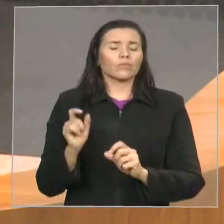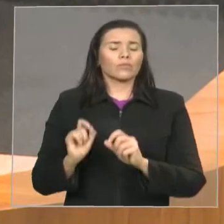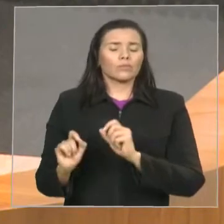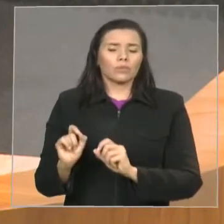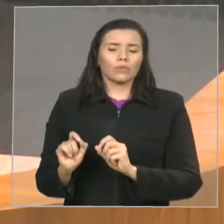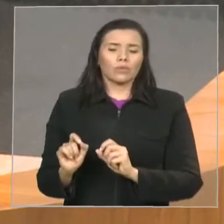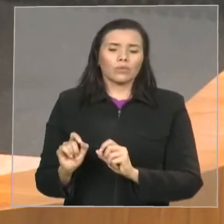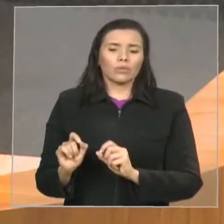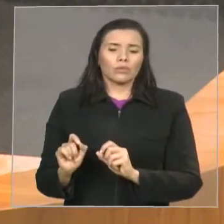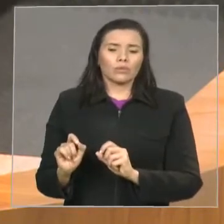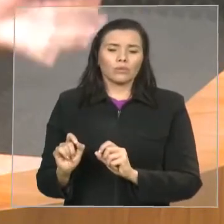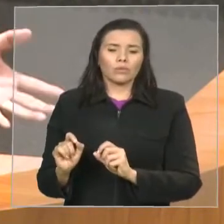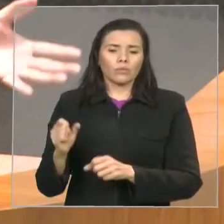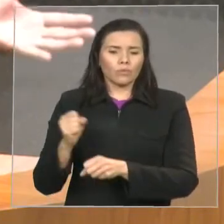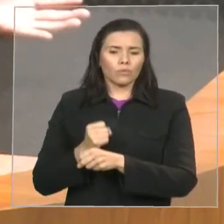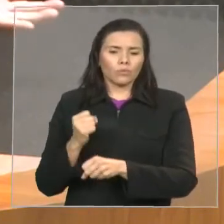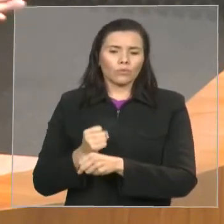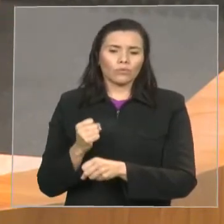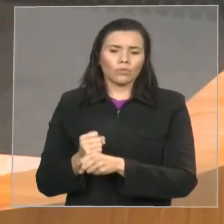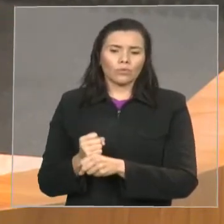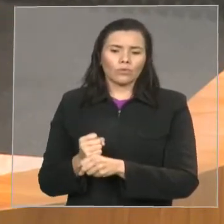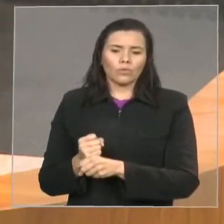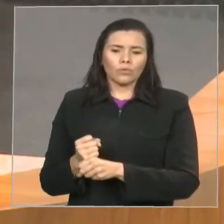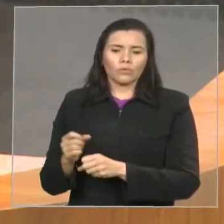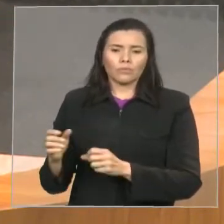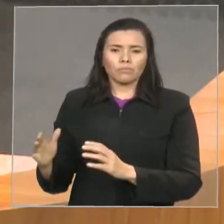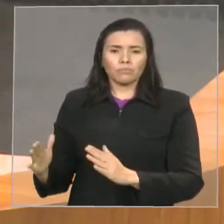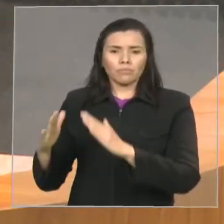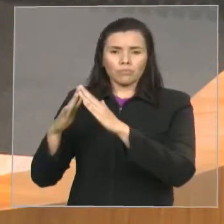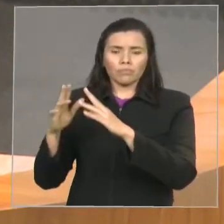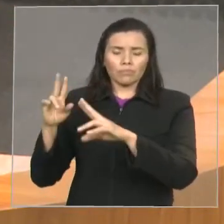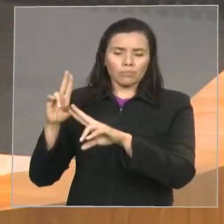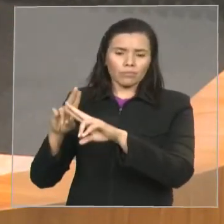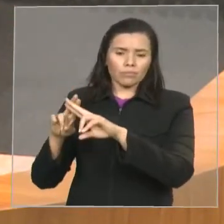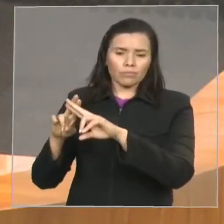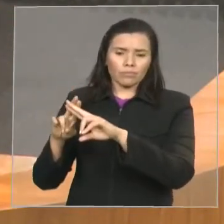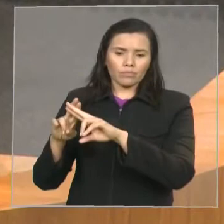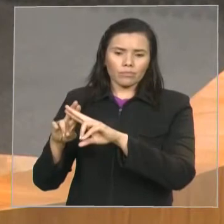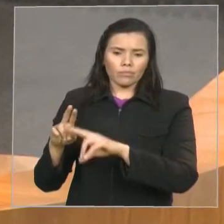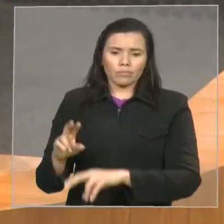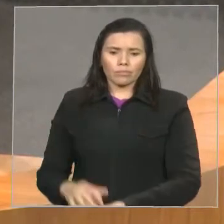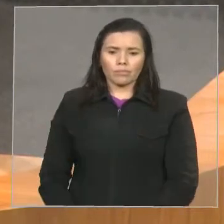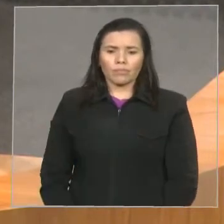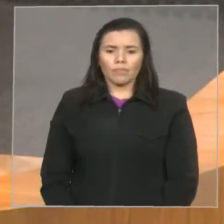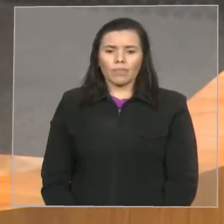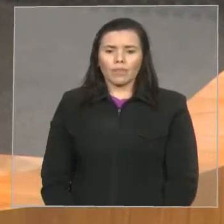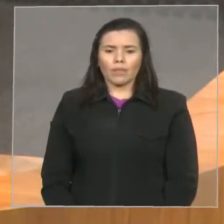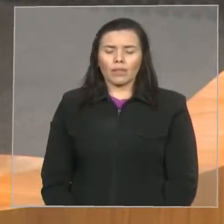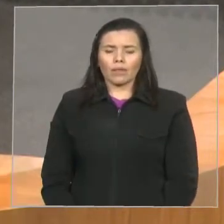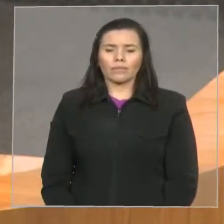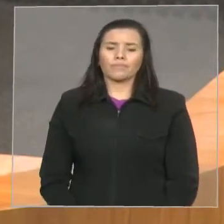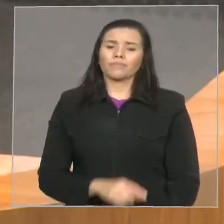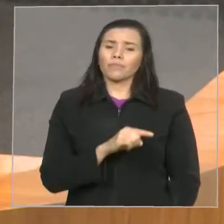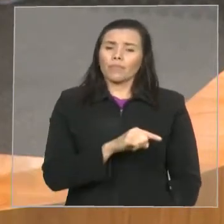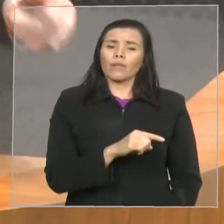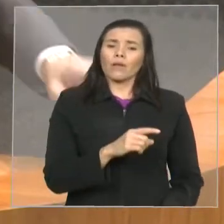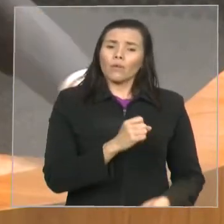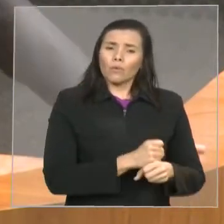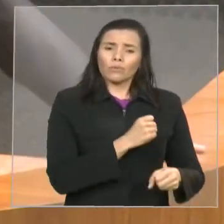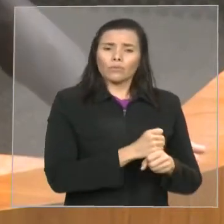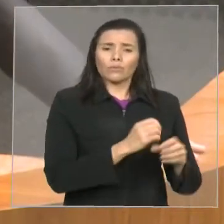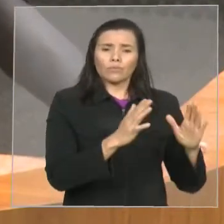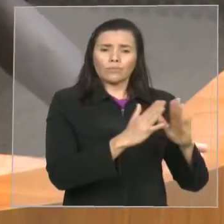esforço concentrado, construímos um xadrez, mas para bandido, não era para policiais ali que estão com